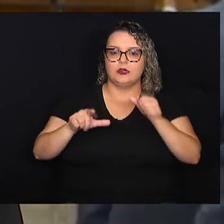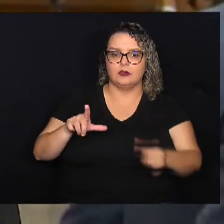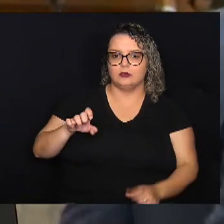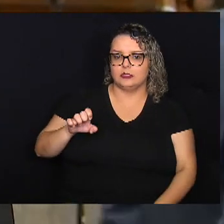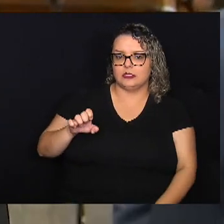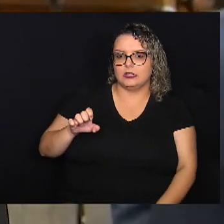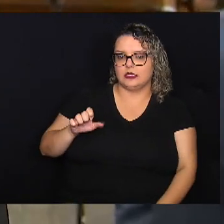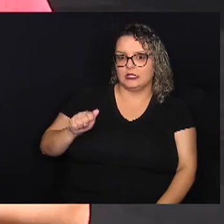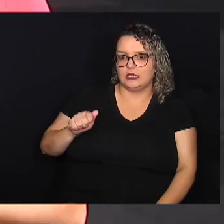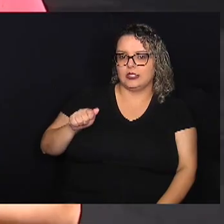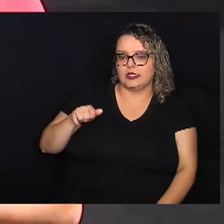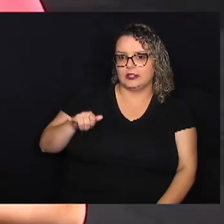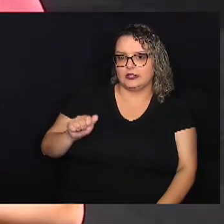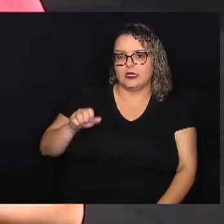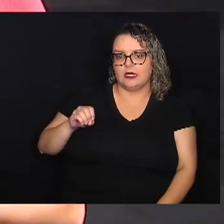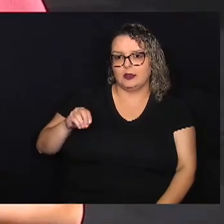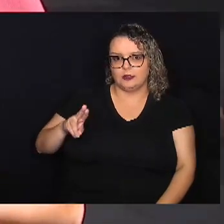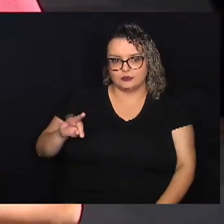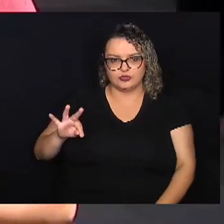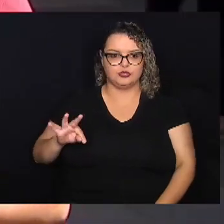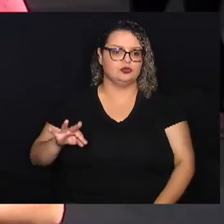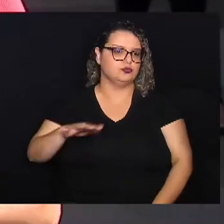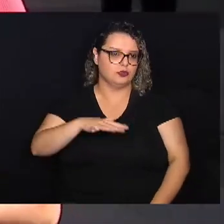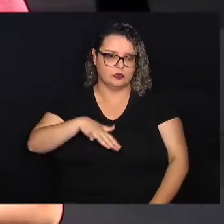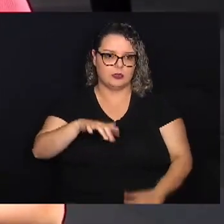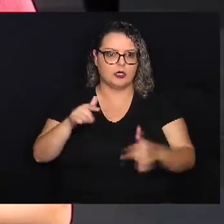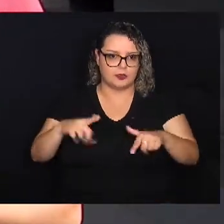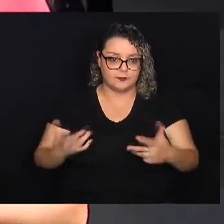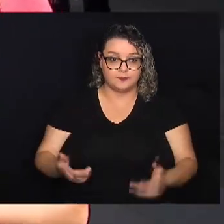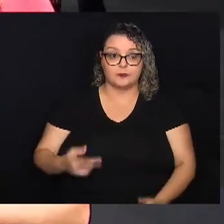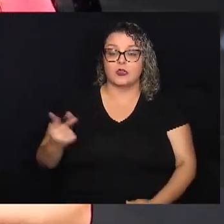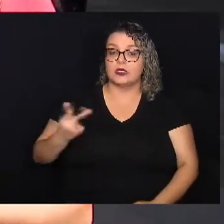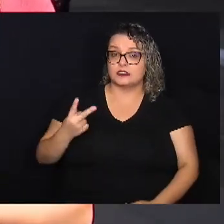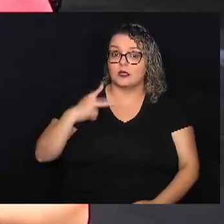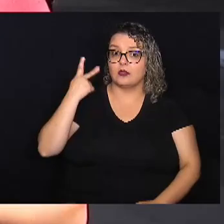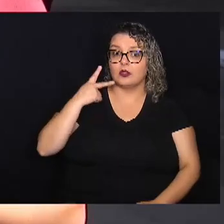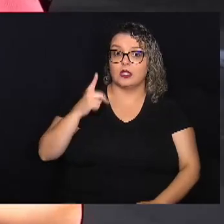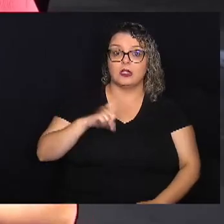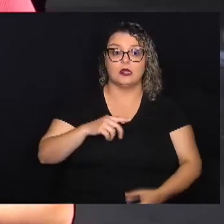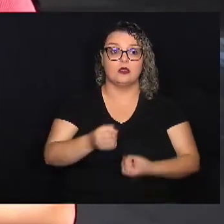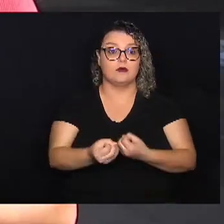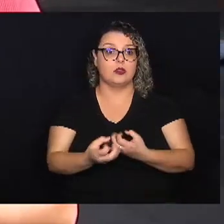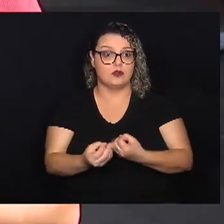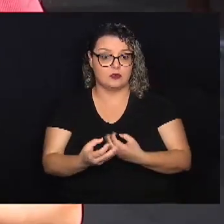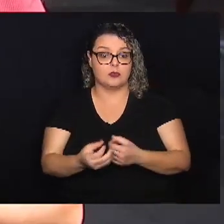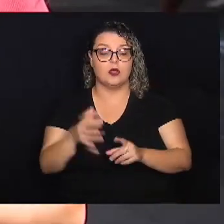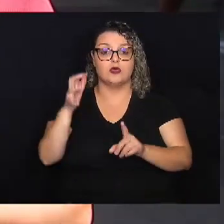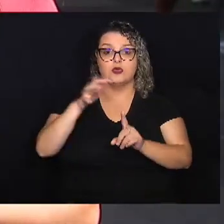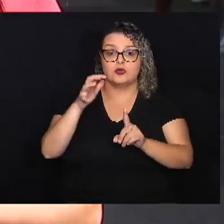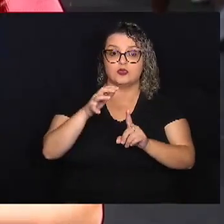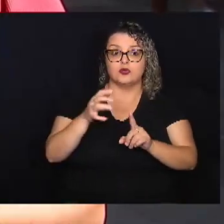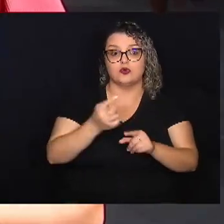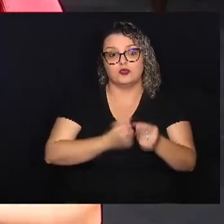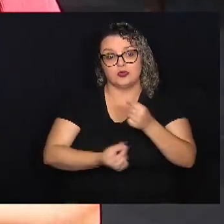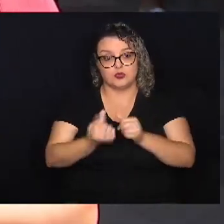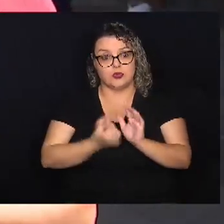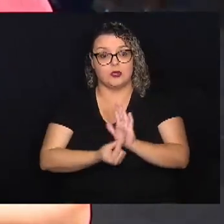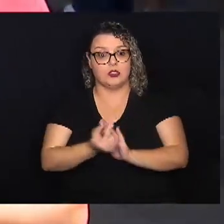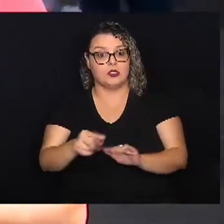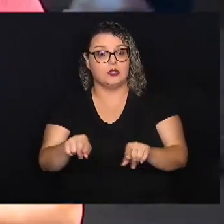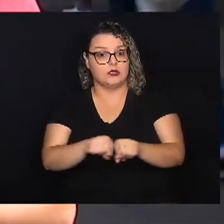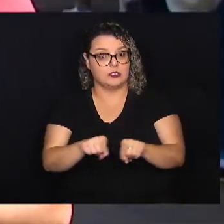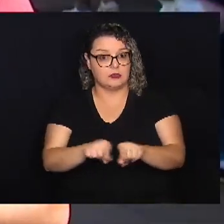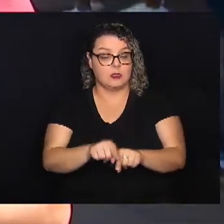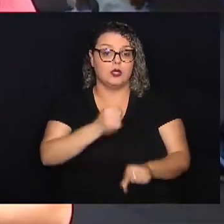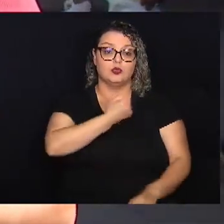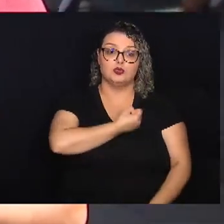do ambiente dele. Segundo o vereador, o relatório deverá conter informações sobre o impacto financeiro e também o número